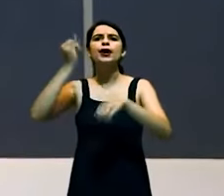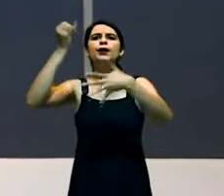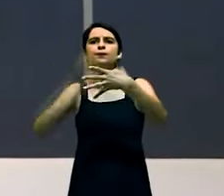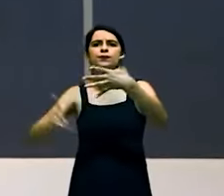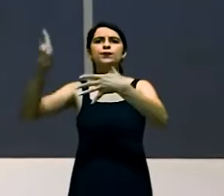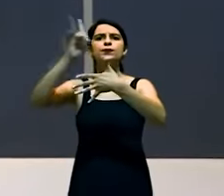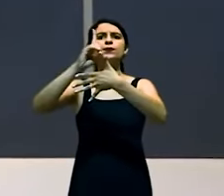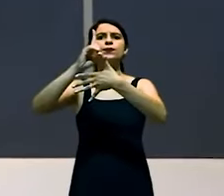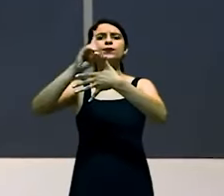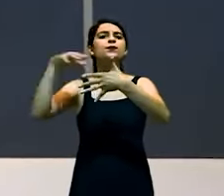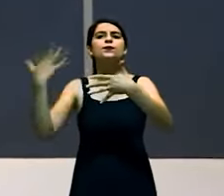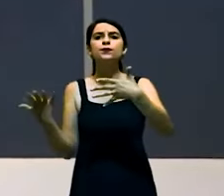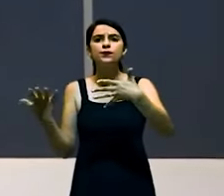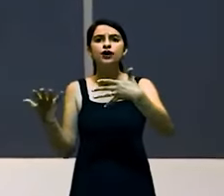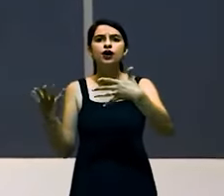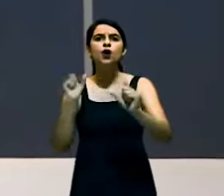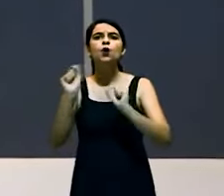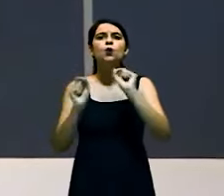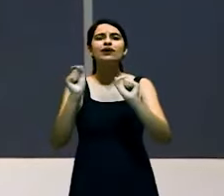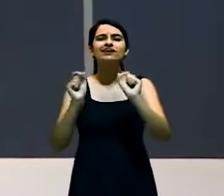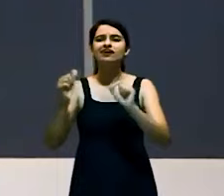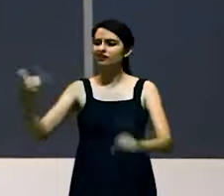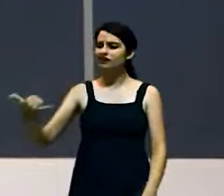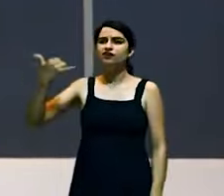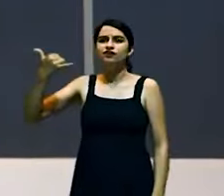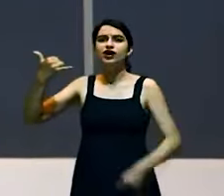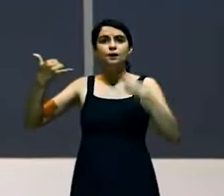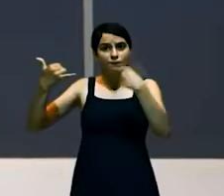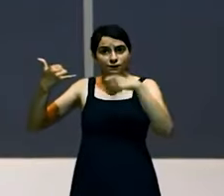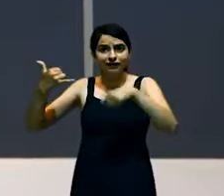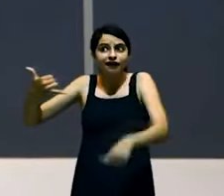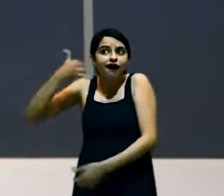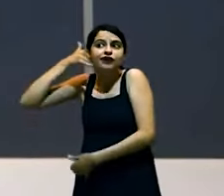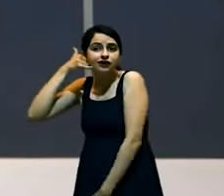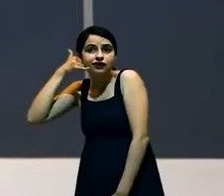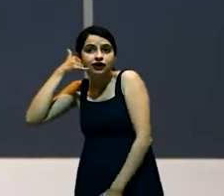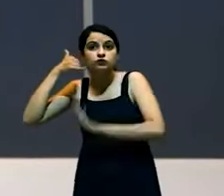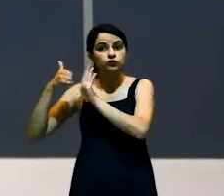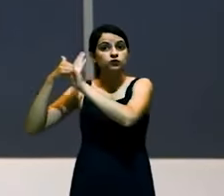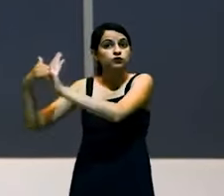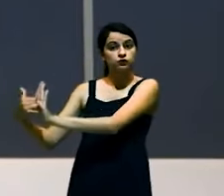Se você não atender alguém, vai acontecer o que com alguém? Nada. Mas você não aguenta.